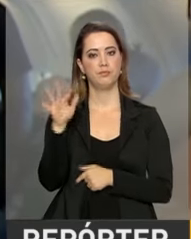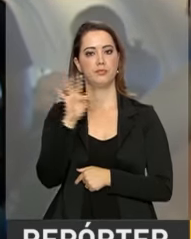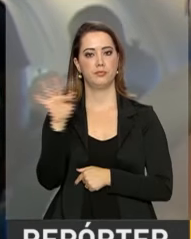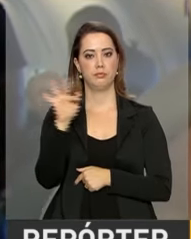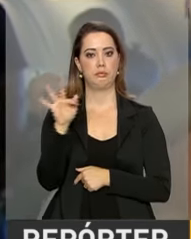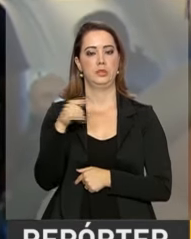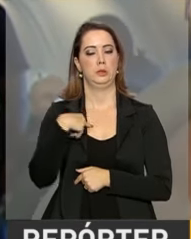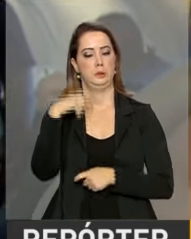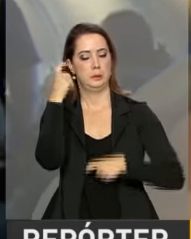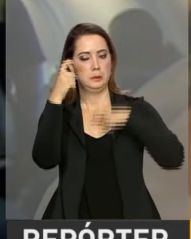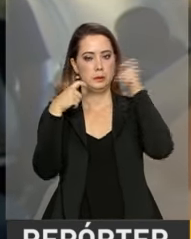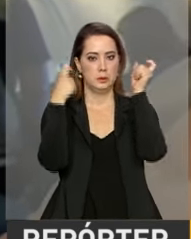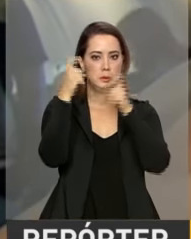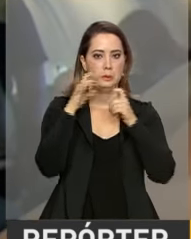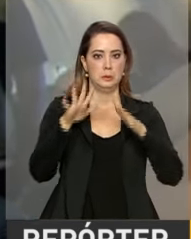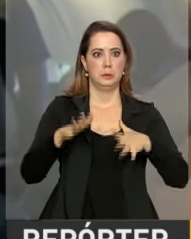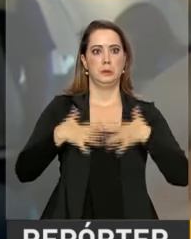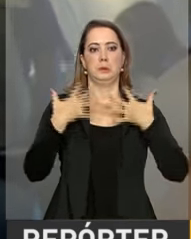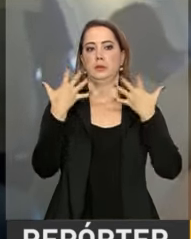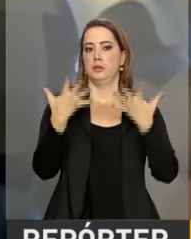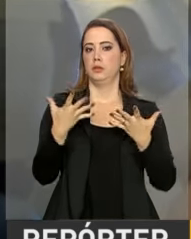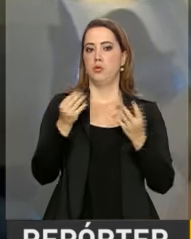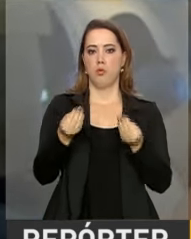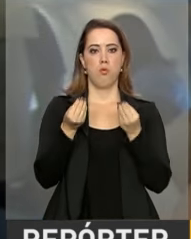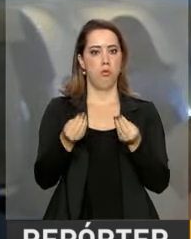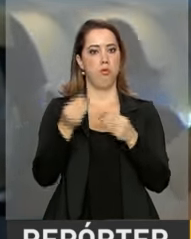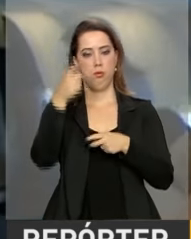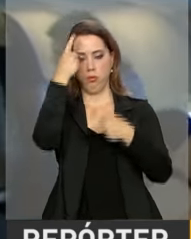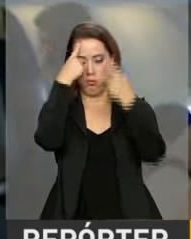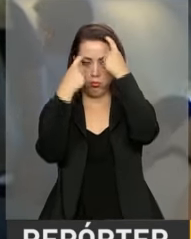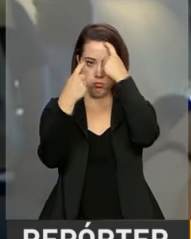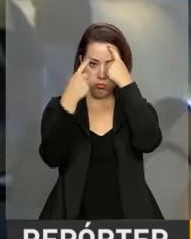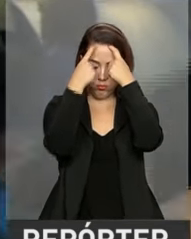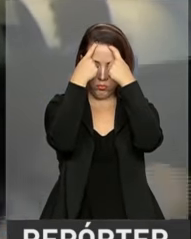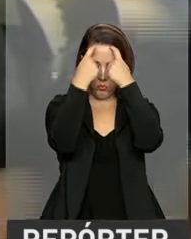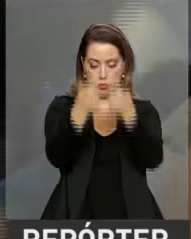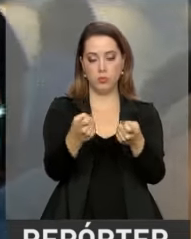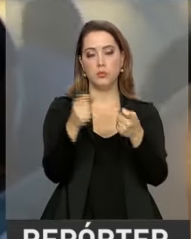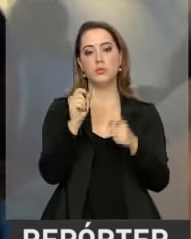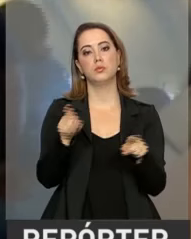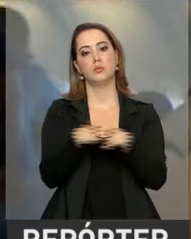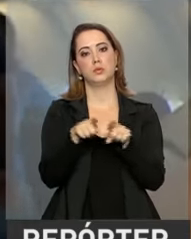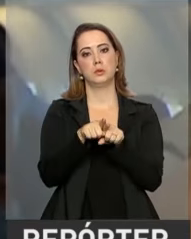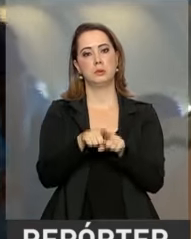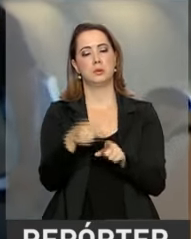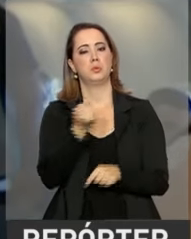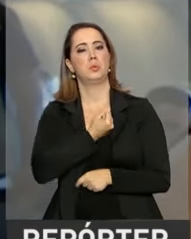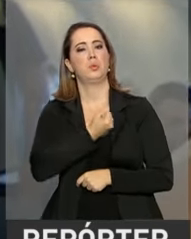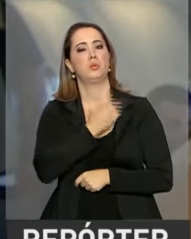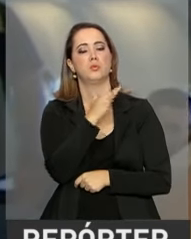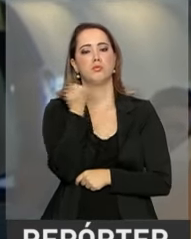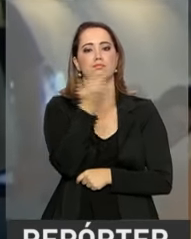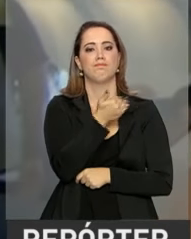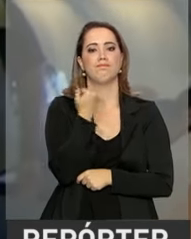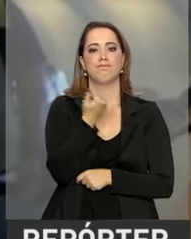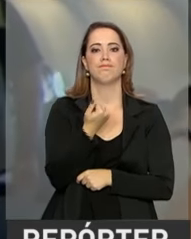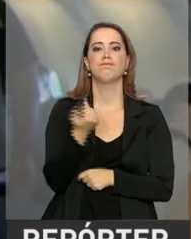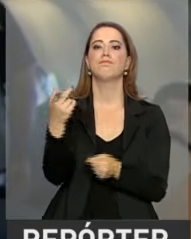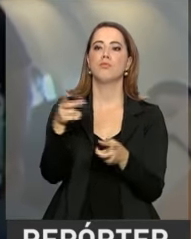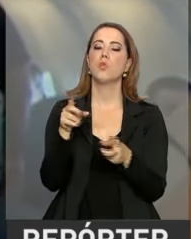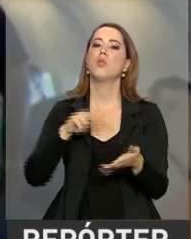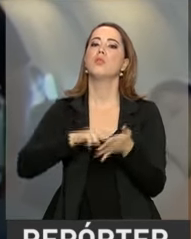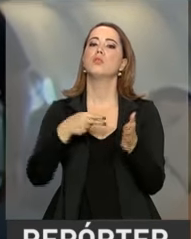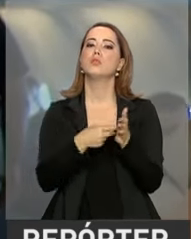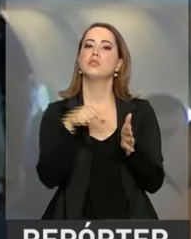nos chocar pela violência e pelo número de mortes. E isso vai se traduzir, no nosso caso,